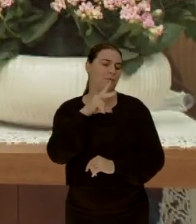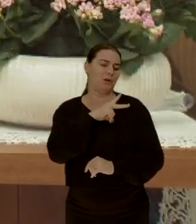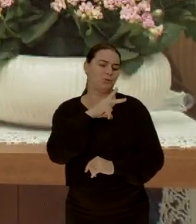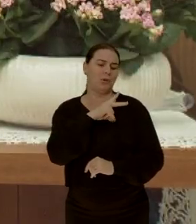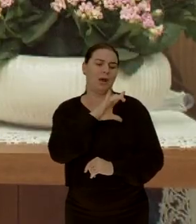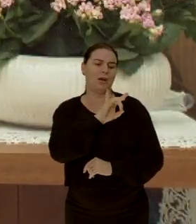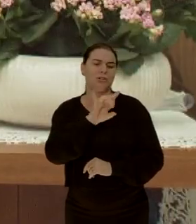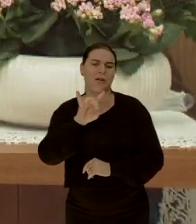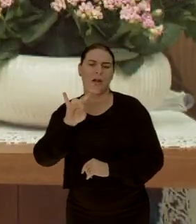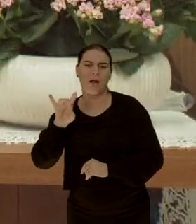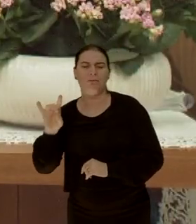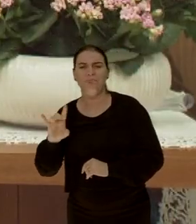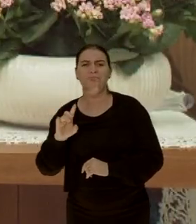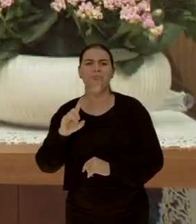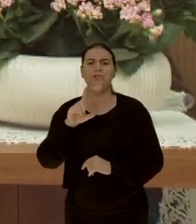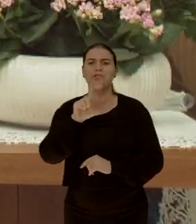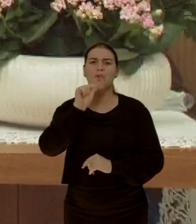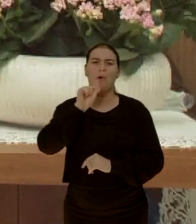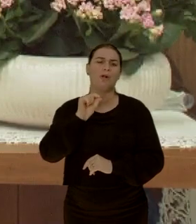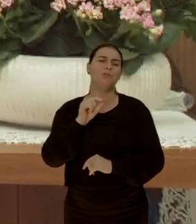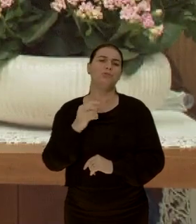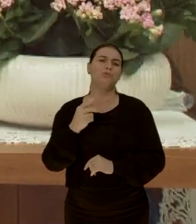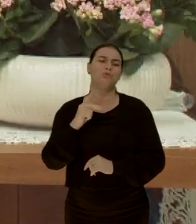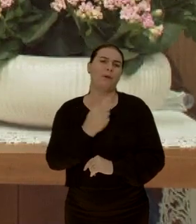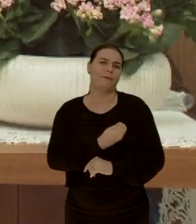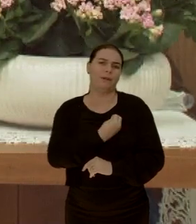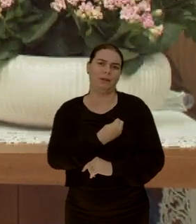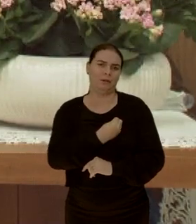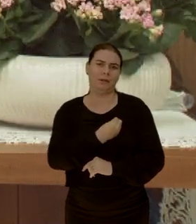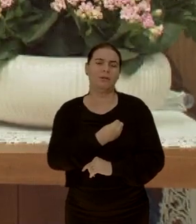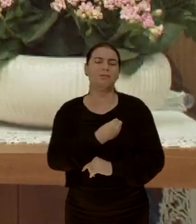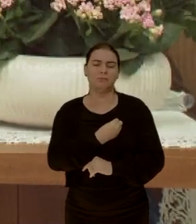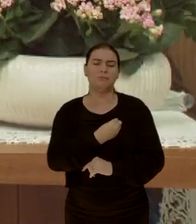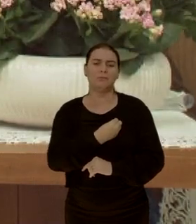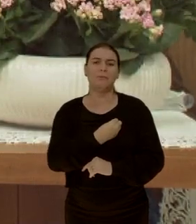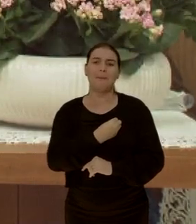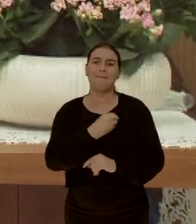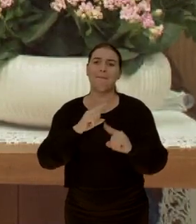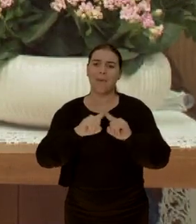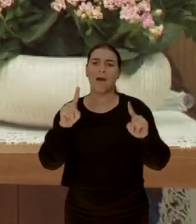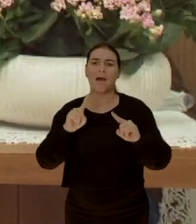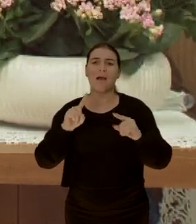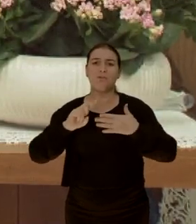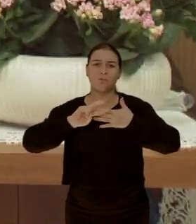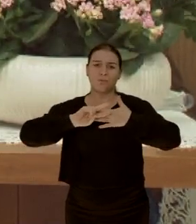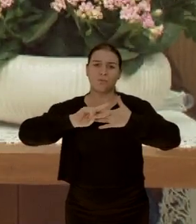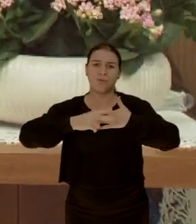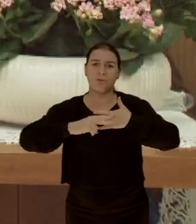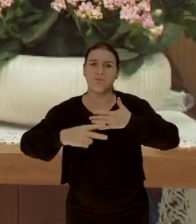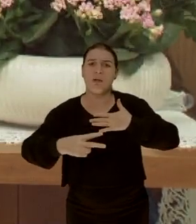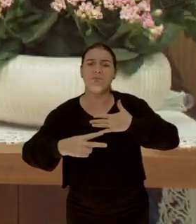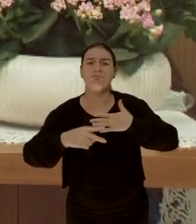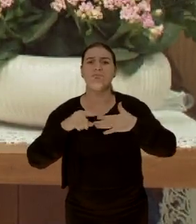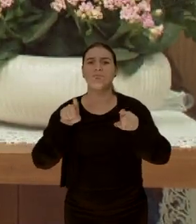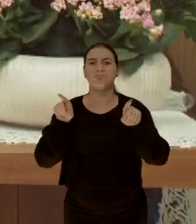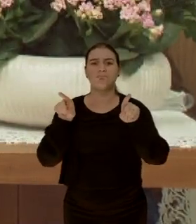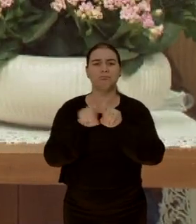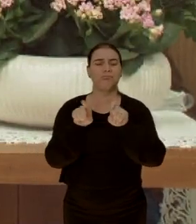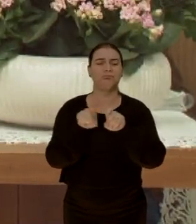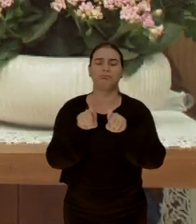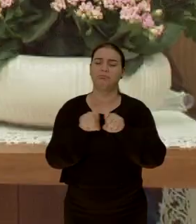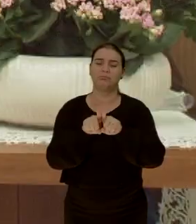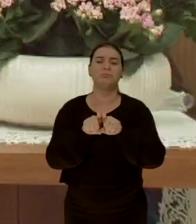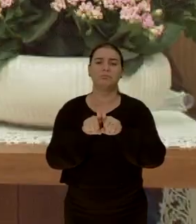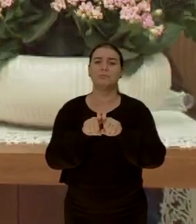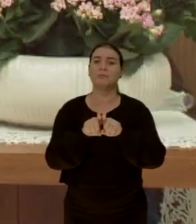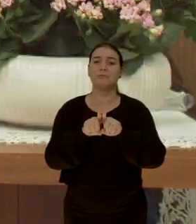cada um decide por si próprio e recebe também os resultados, as consequências boas e aquelas que também não são